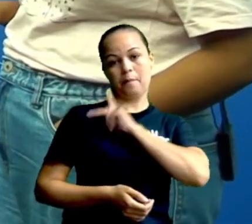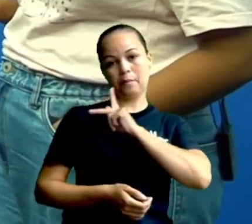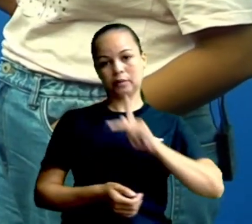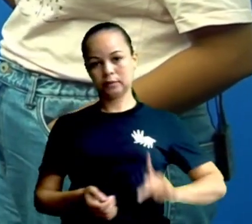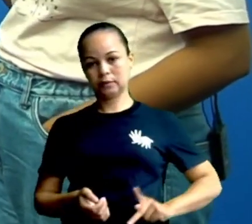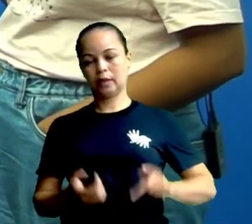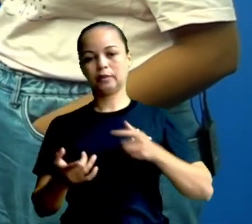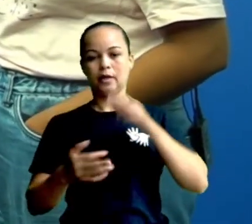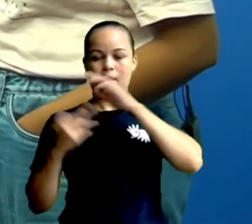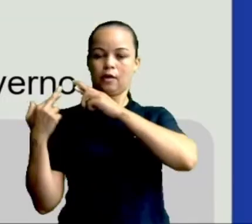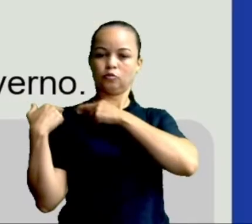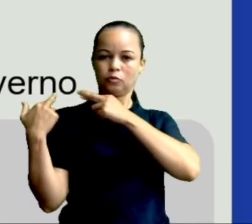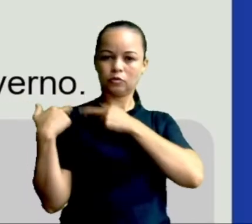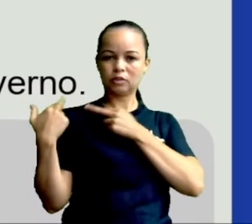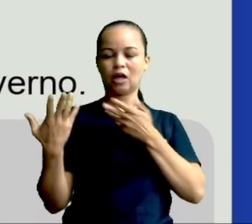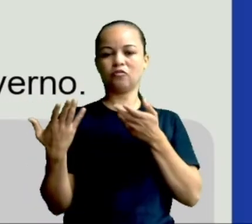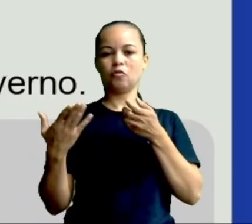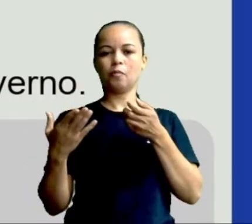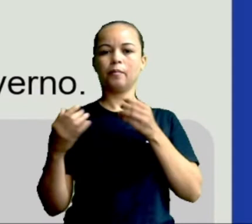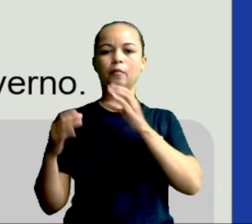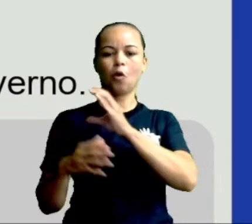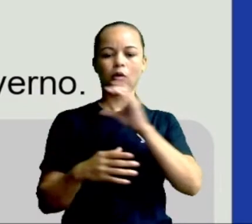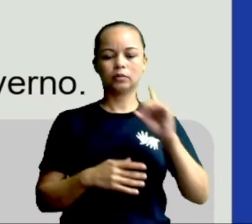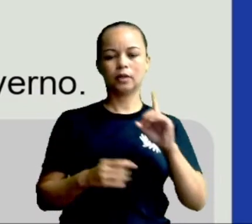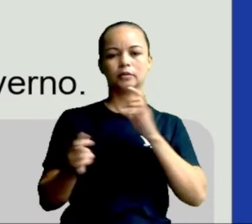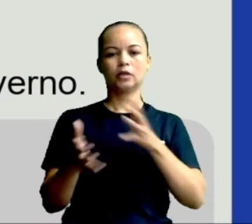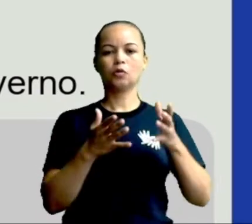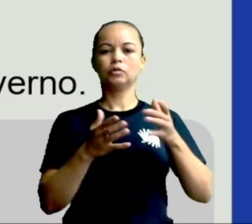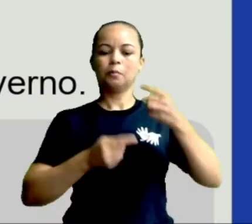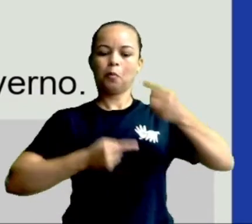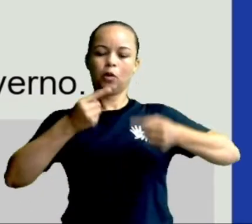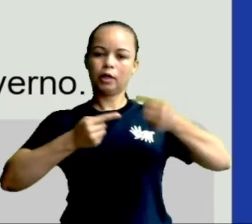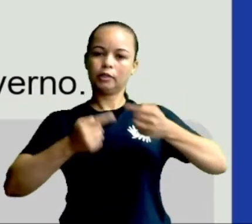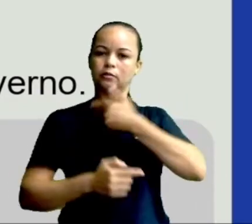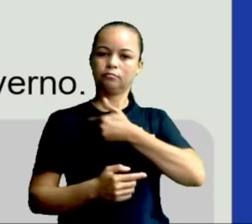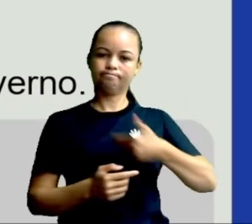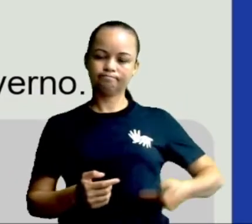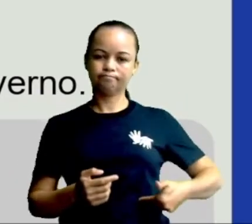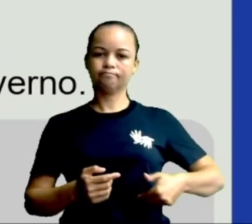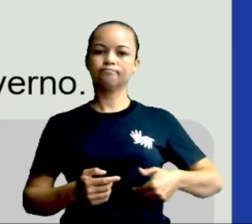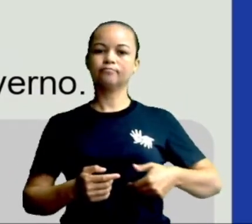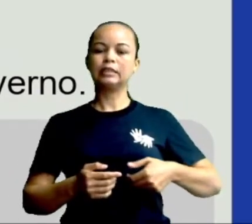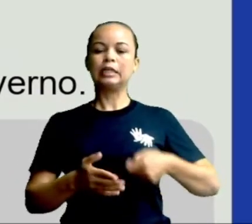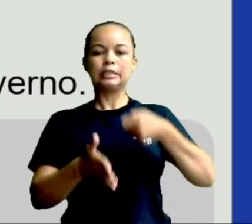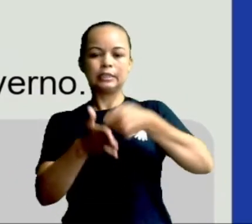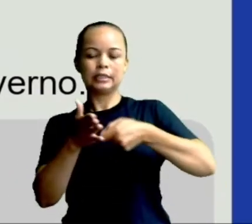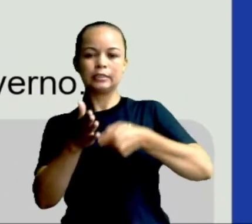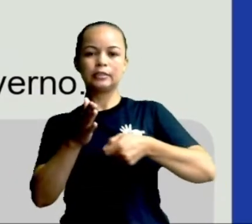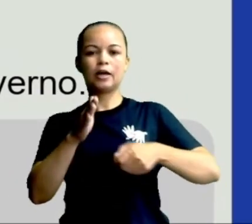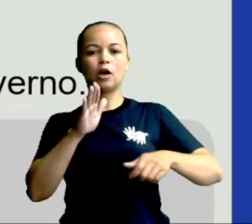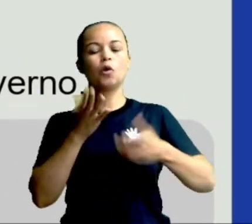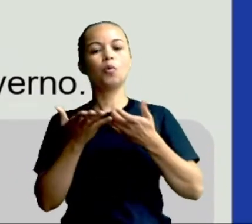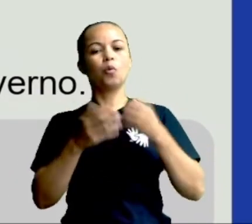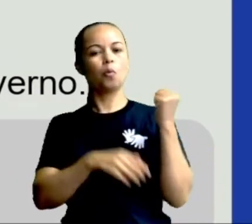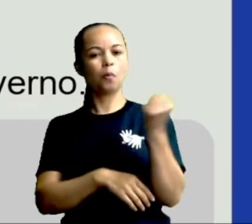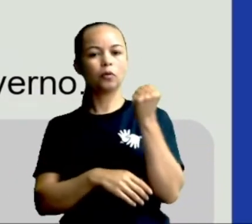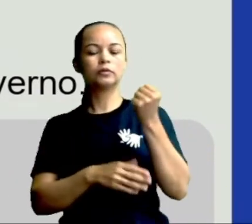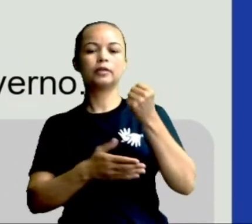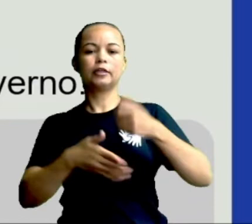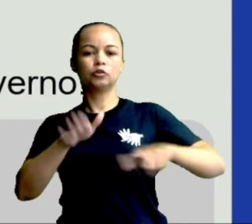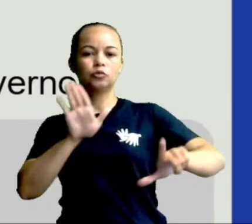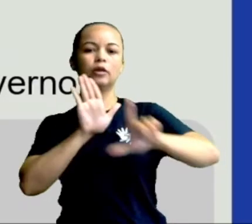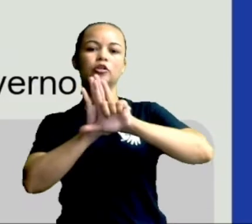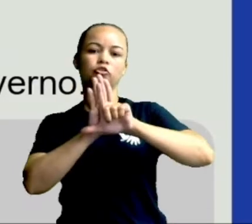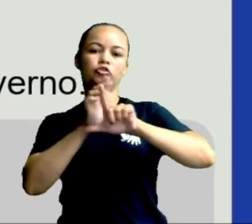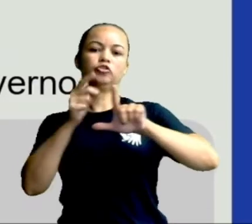é responsável por coordenar a execução de políticas públicas exerceu o poder de feto em projetos de lei